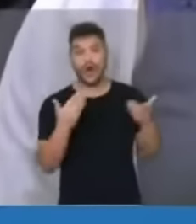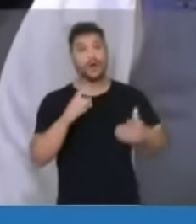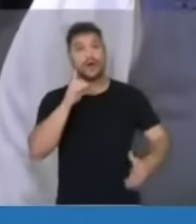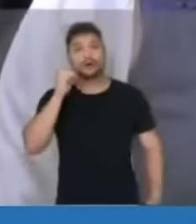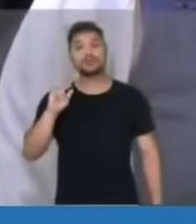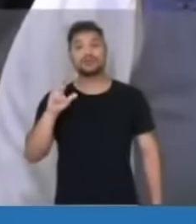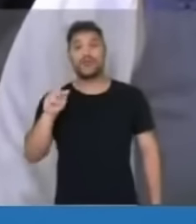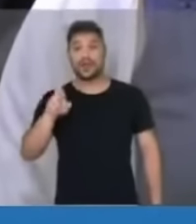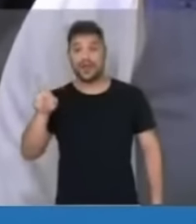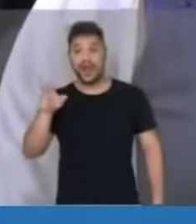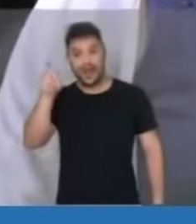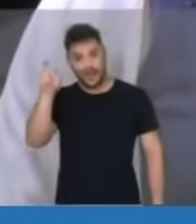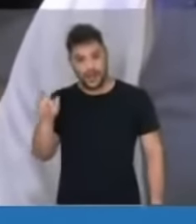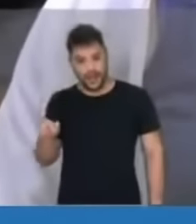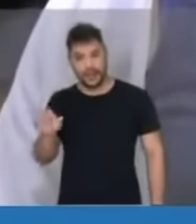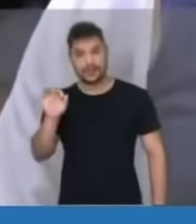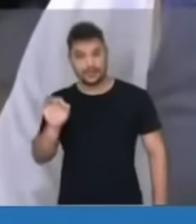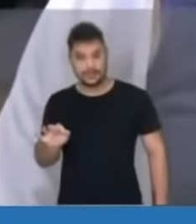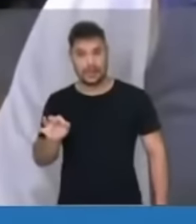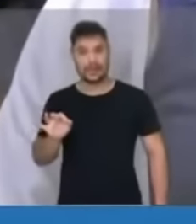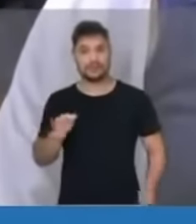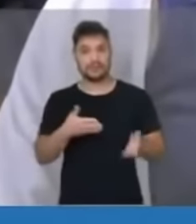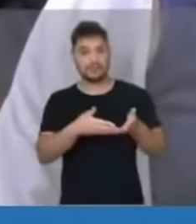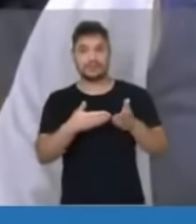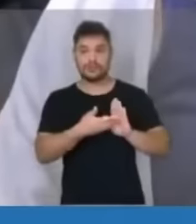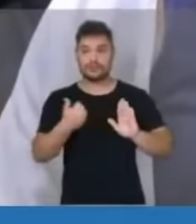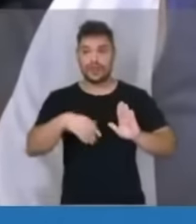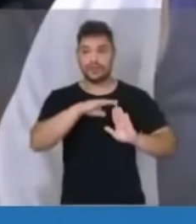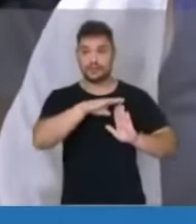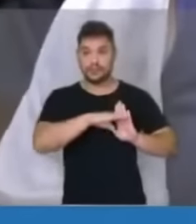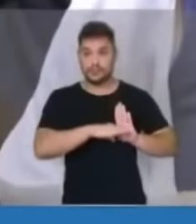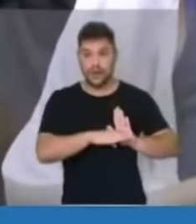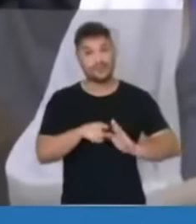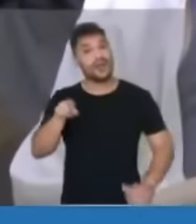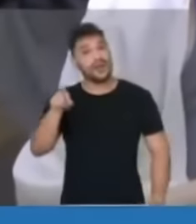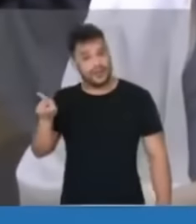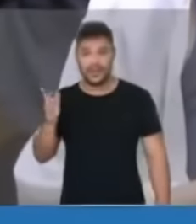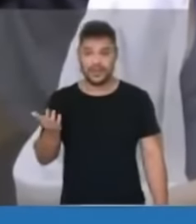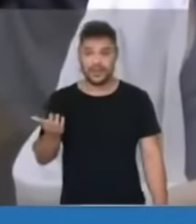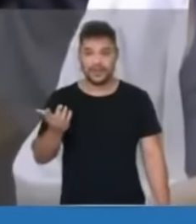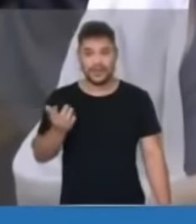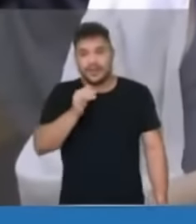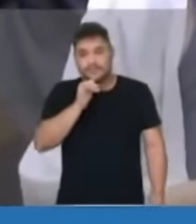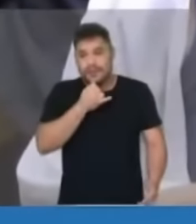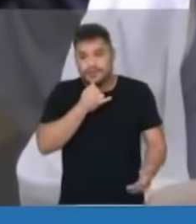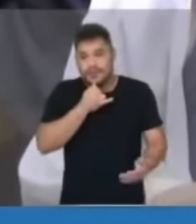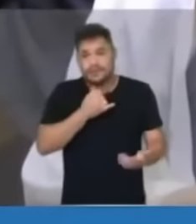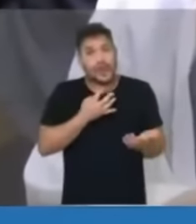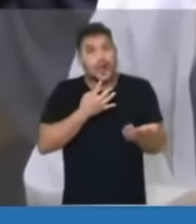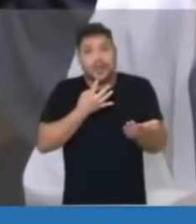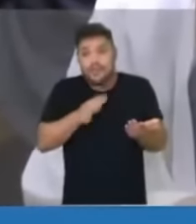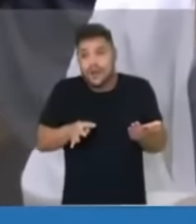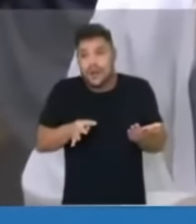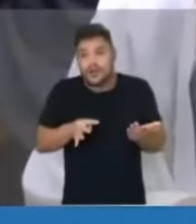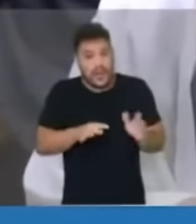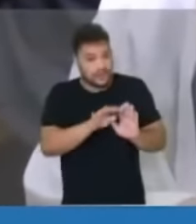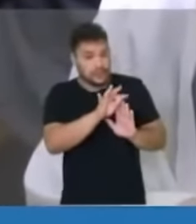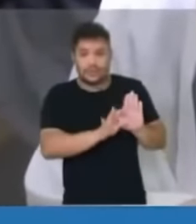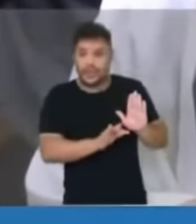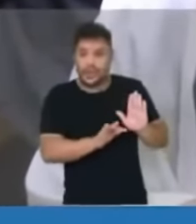na tribuna, corretamente, para fazer o pedido de retirada de pauta. E ele, por exemplo, infelizmente ainda não sabe qual é o texto que vai ser